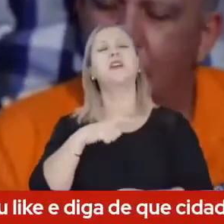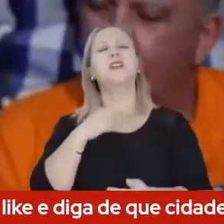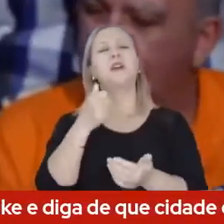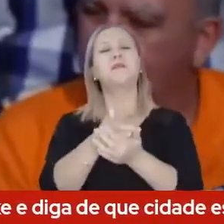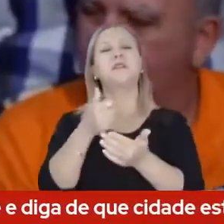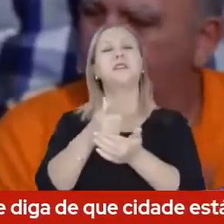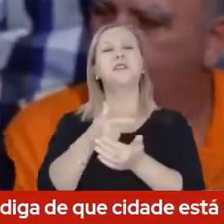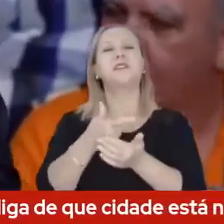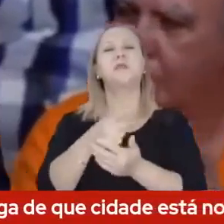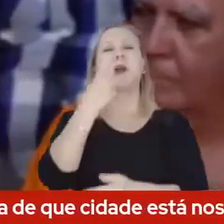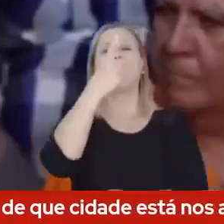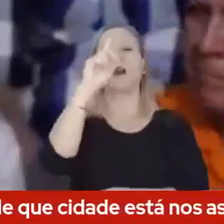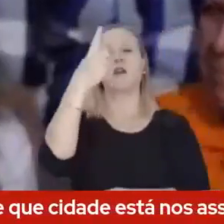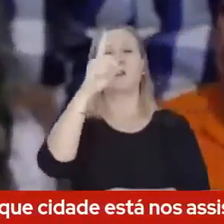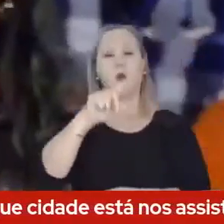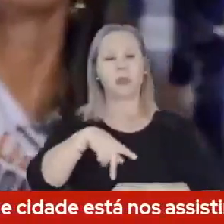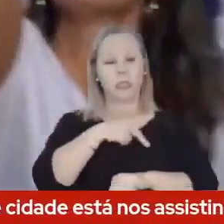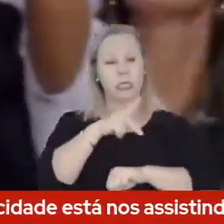internacionalizado.